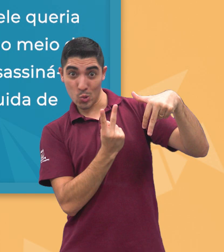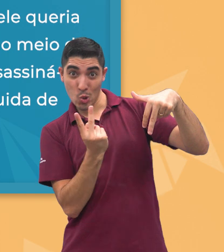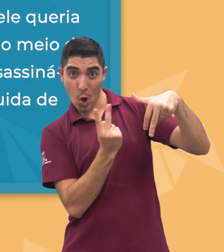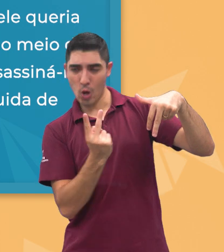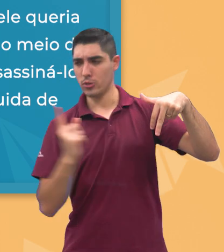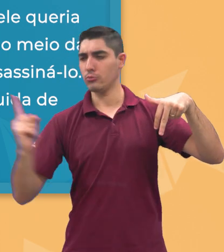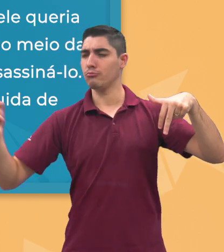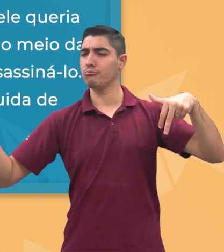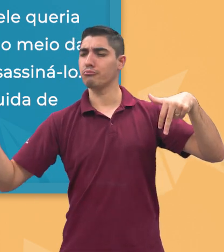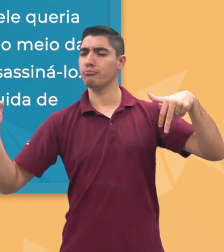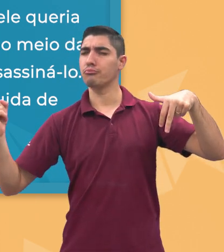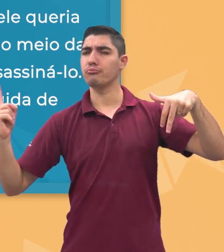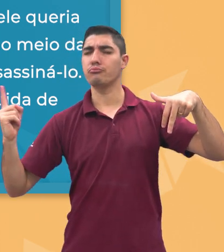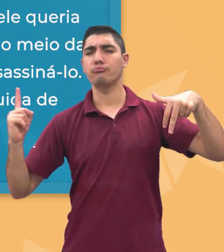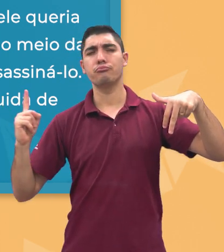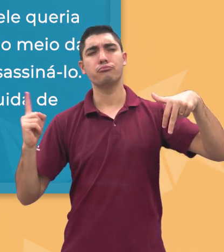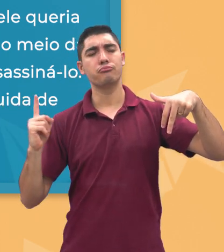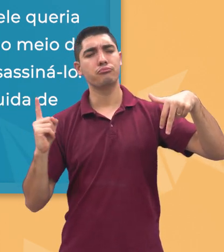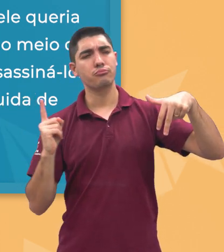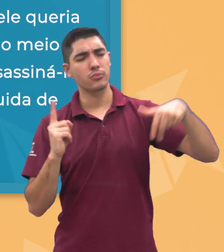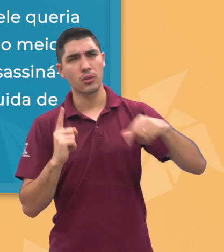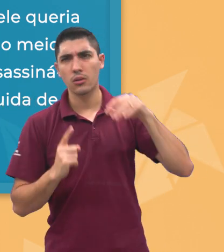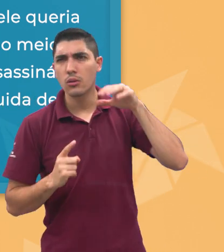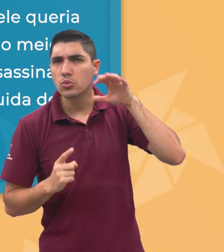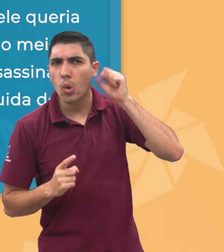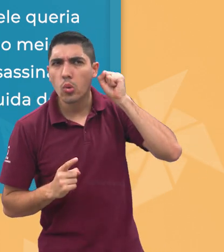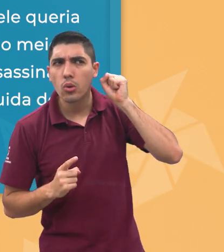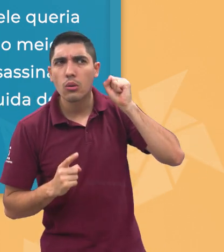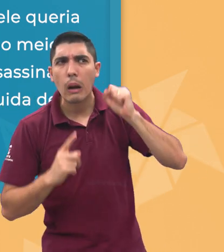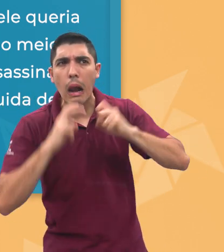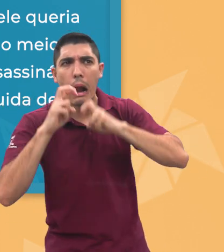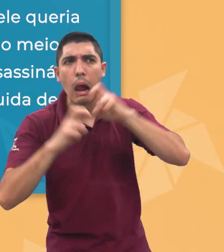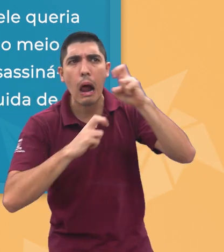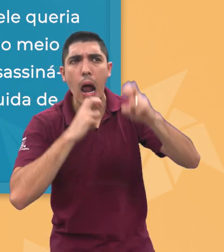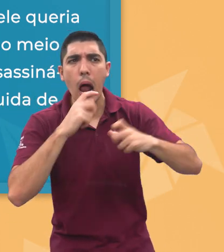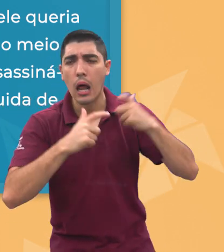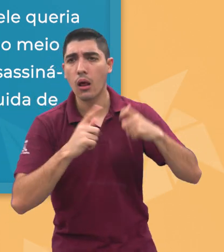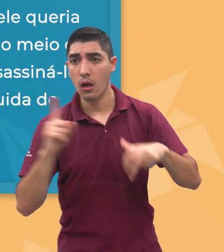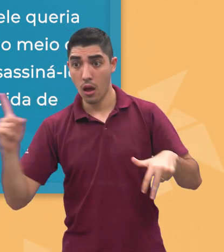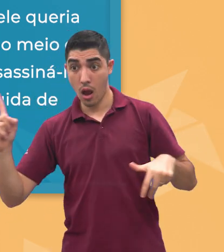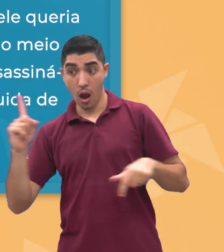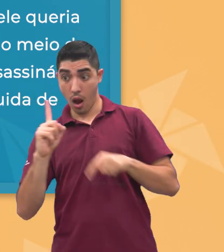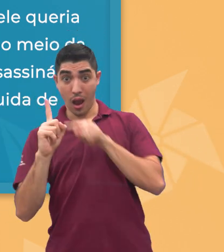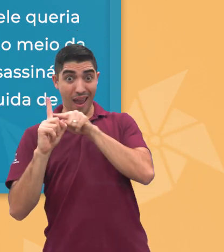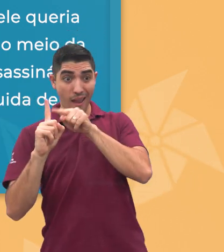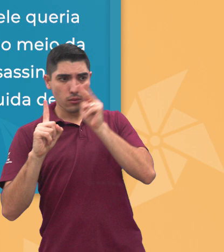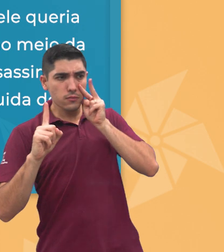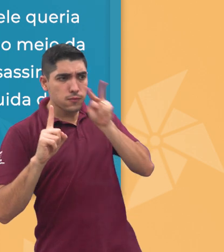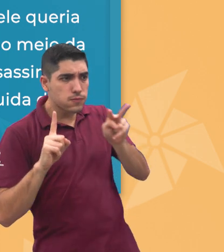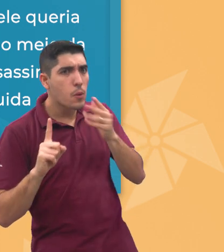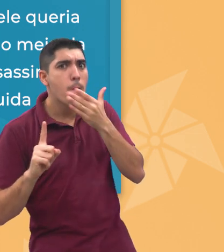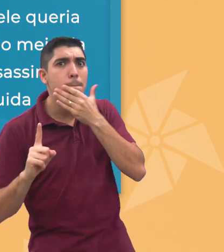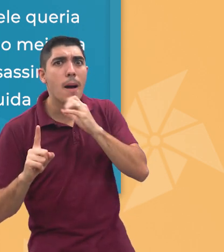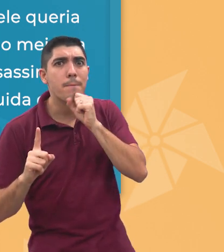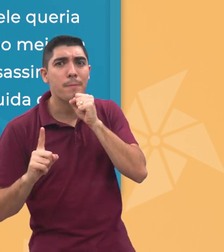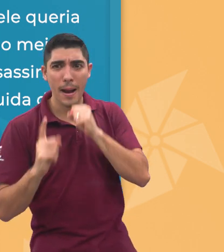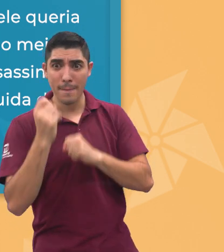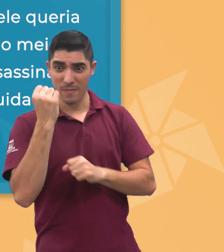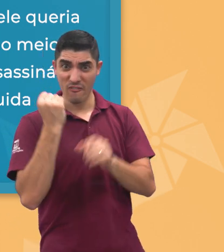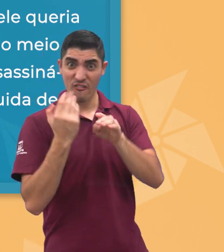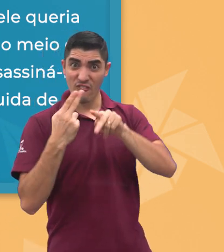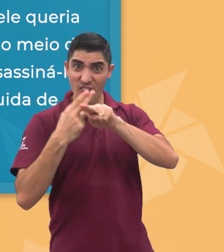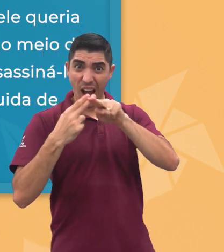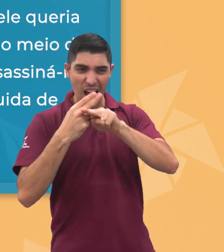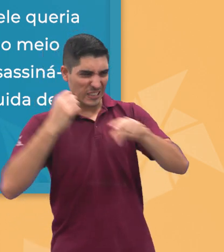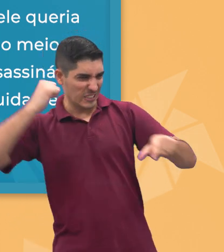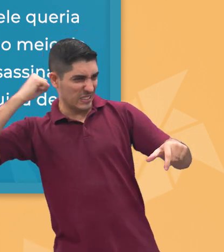nos aposentos do rei e correram para lá. Vendo o rei com uma faca na mão, o príncipe pensou que ele